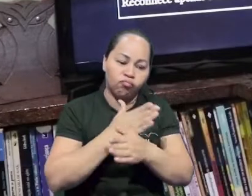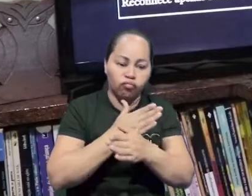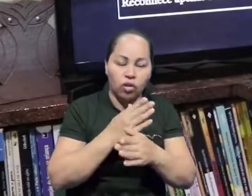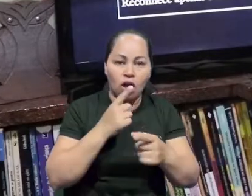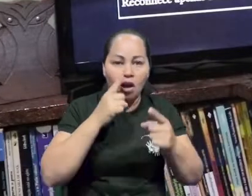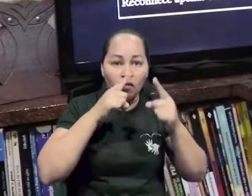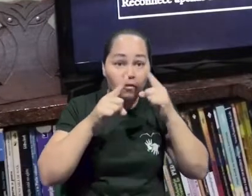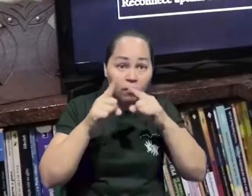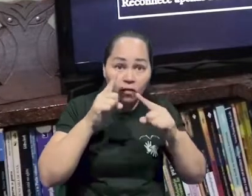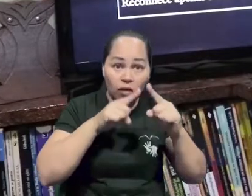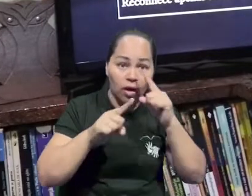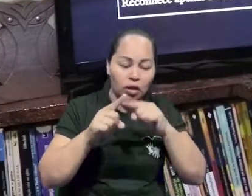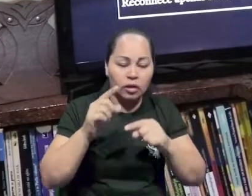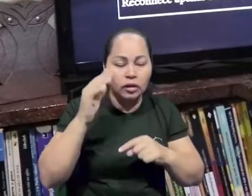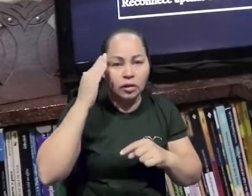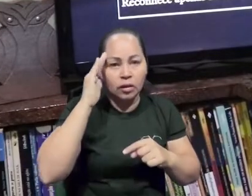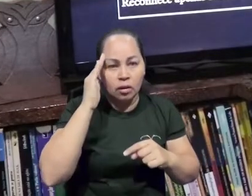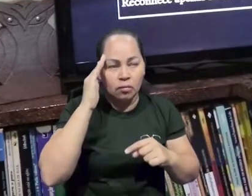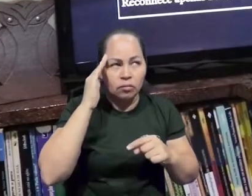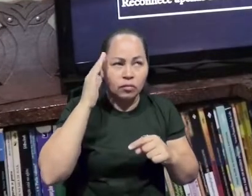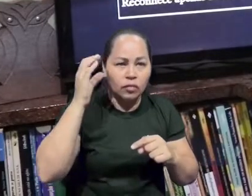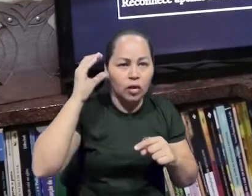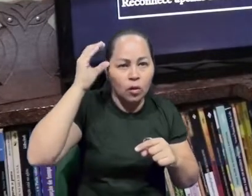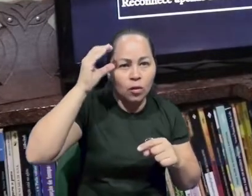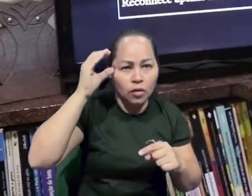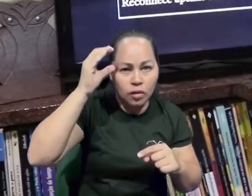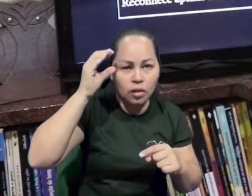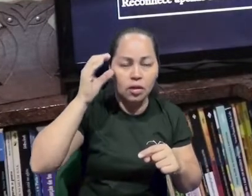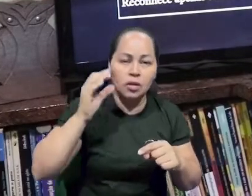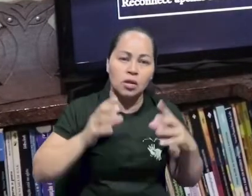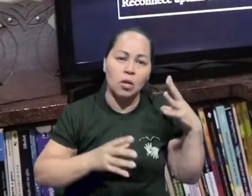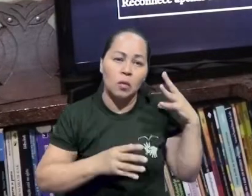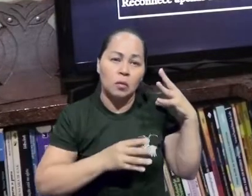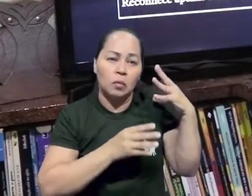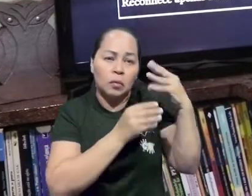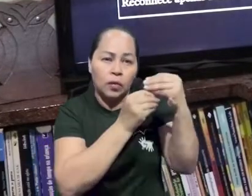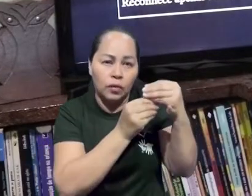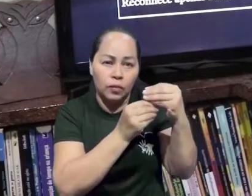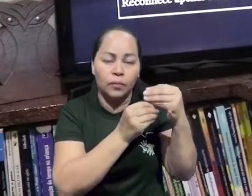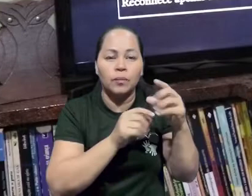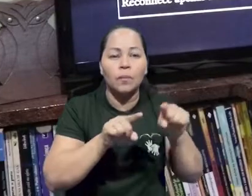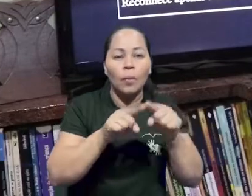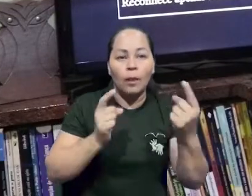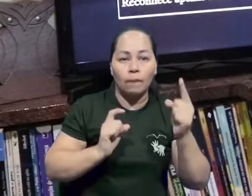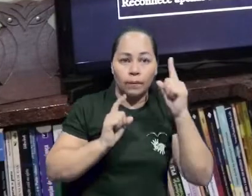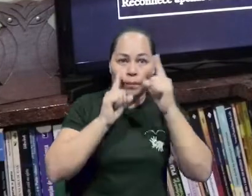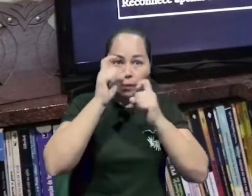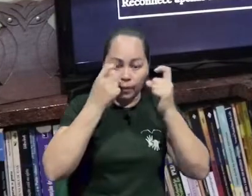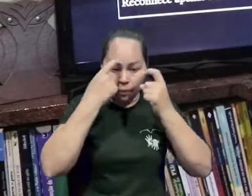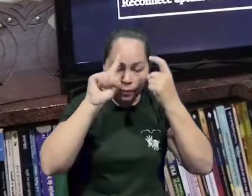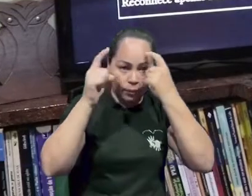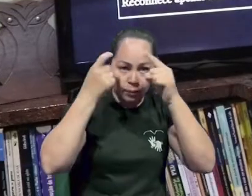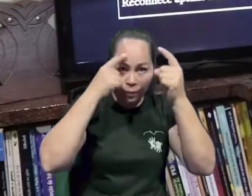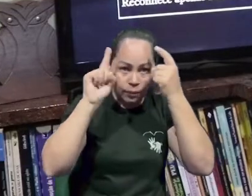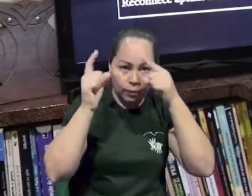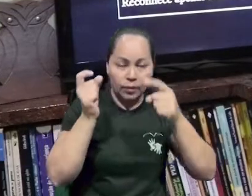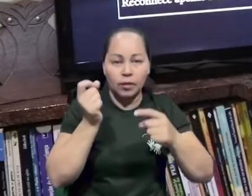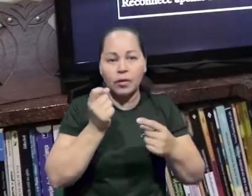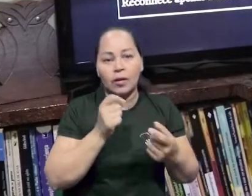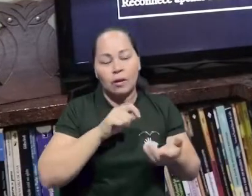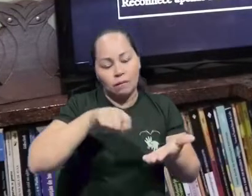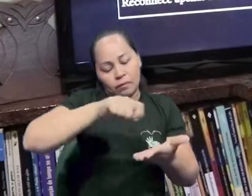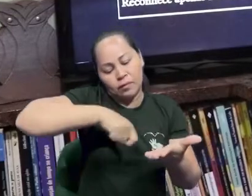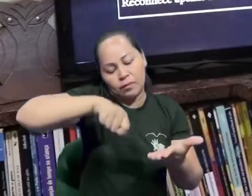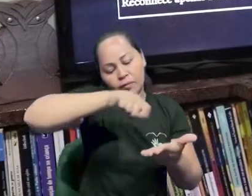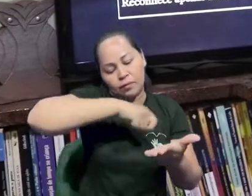No caso do DI grave, pensamento lógico é simplificado. Expressão criativa, faz o mesmo